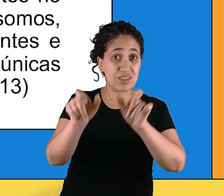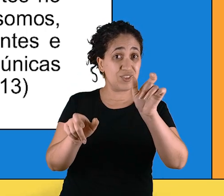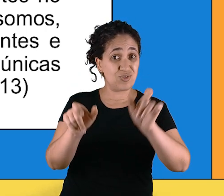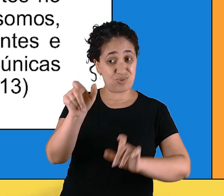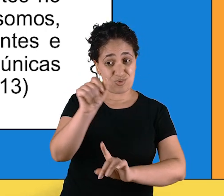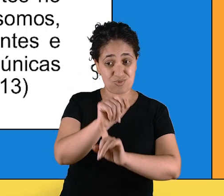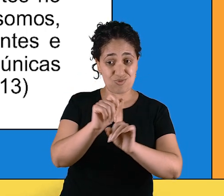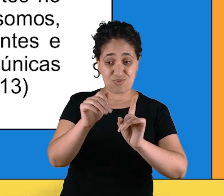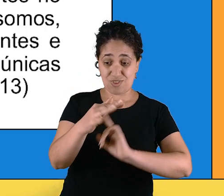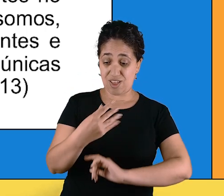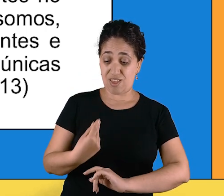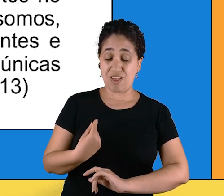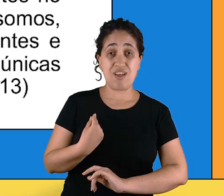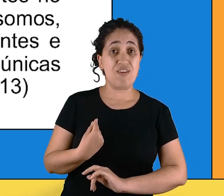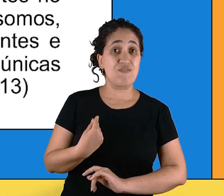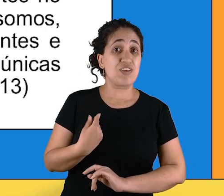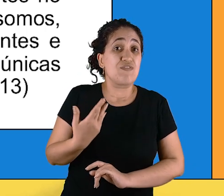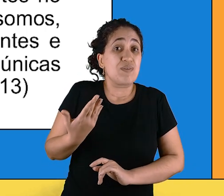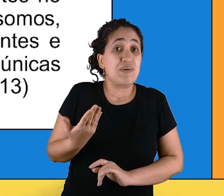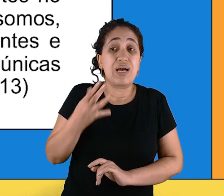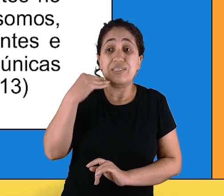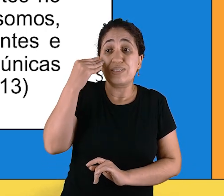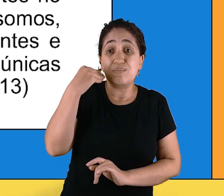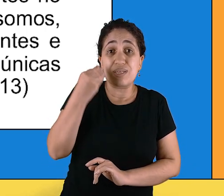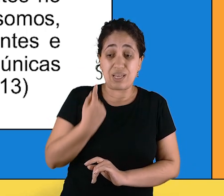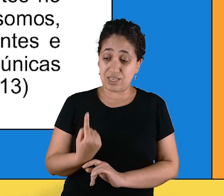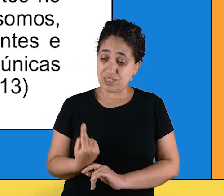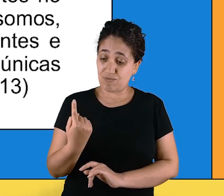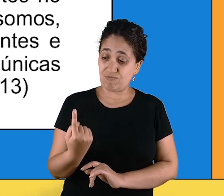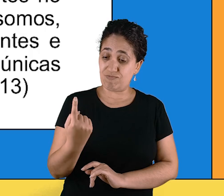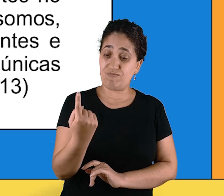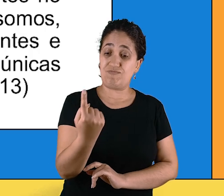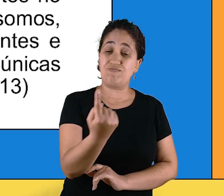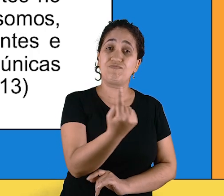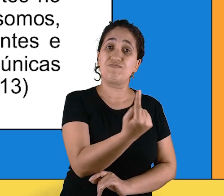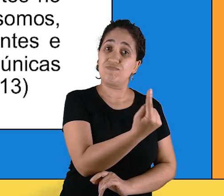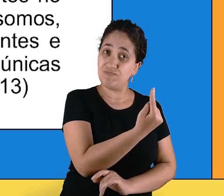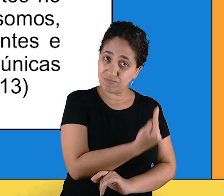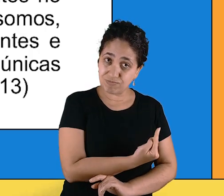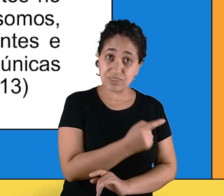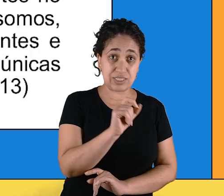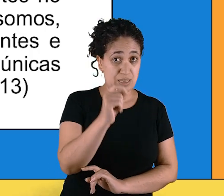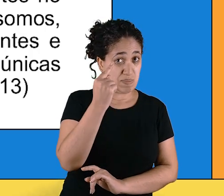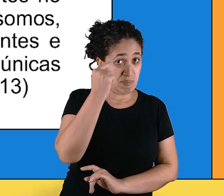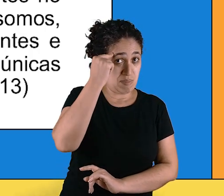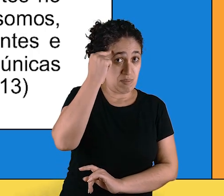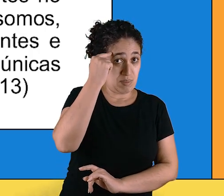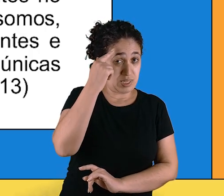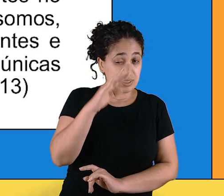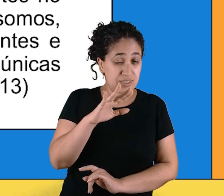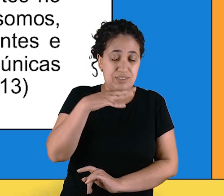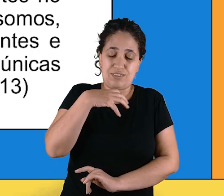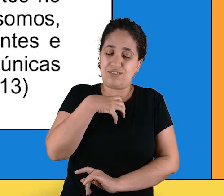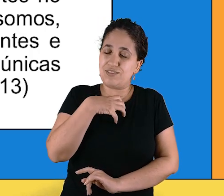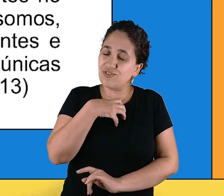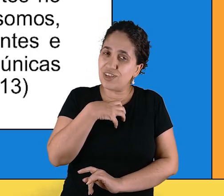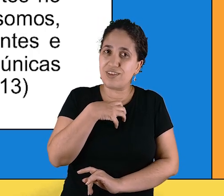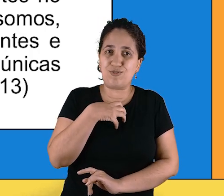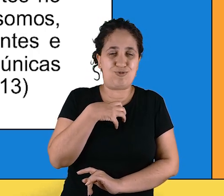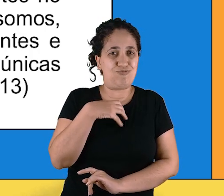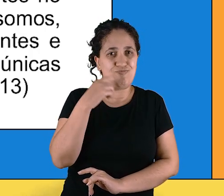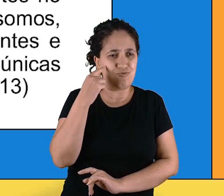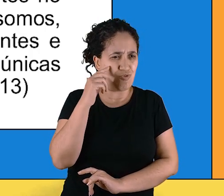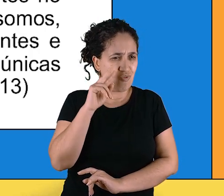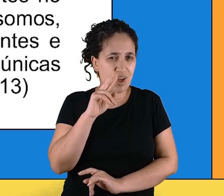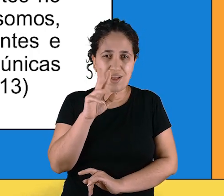elas vivem na sociedade a partir das experiências individuais de cada uma. né? Se a gente pensa dessa forma, a gente não